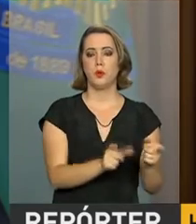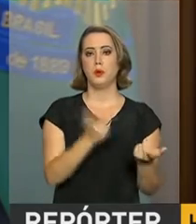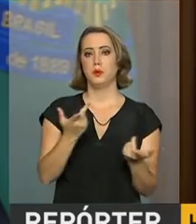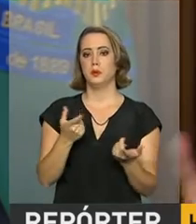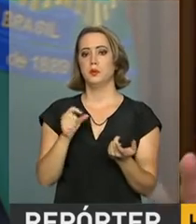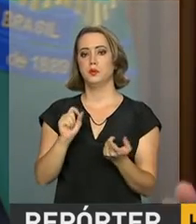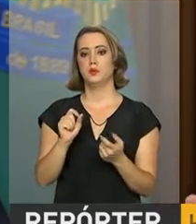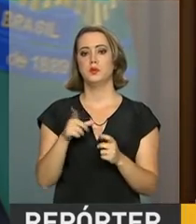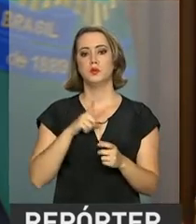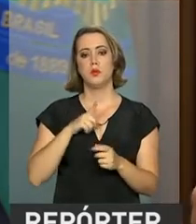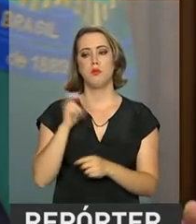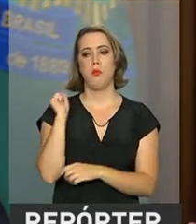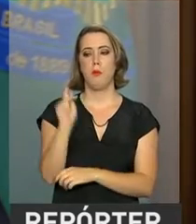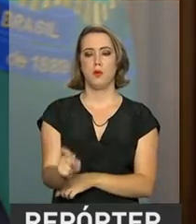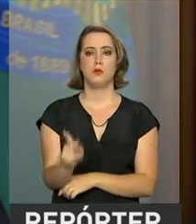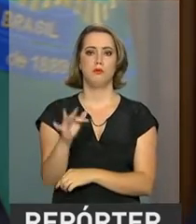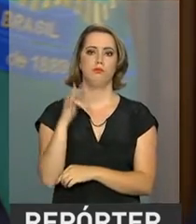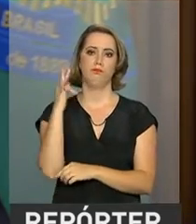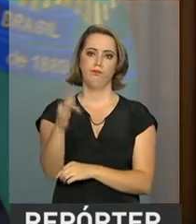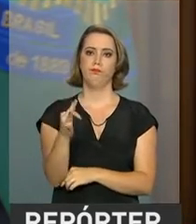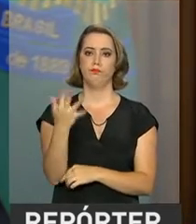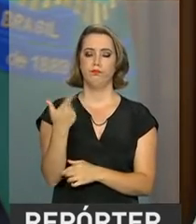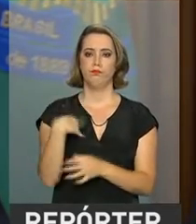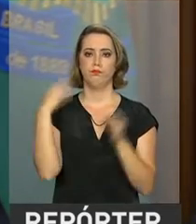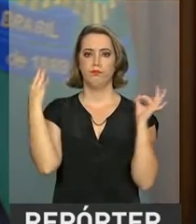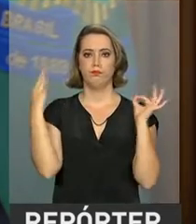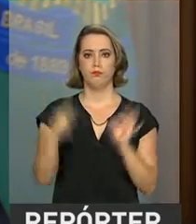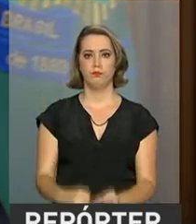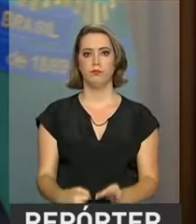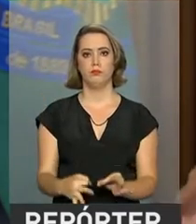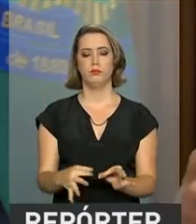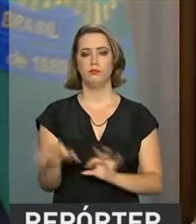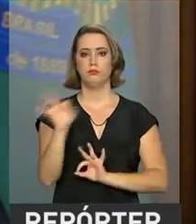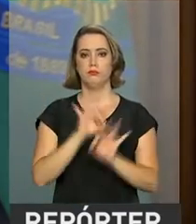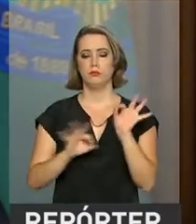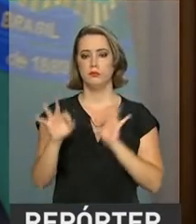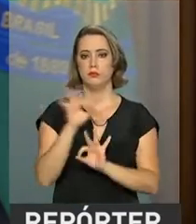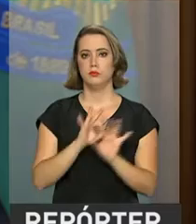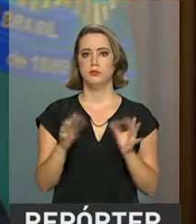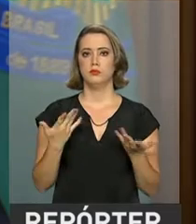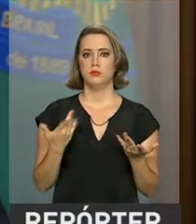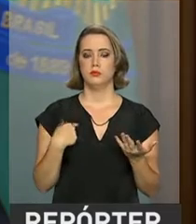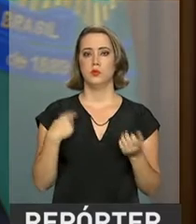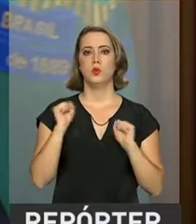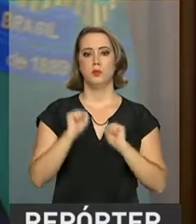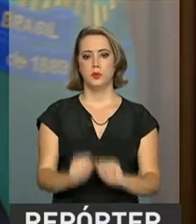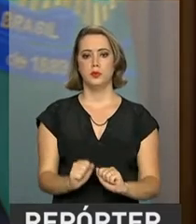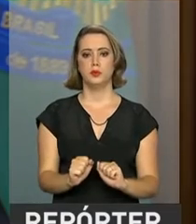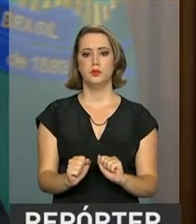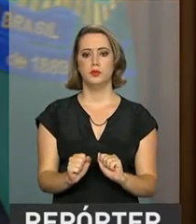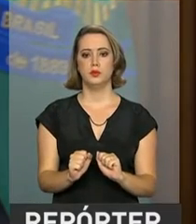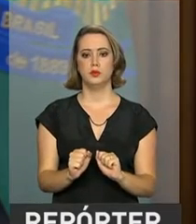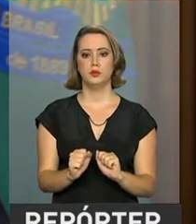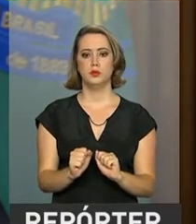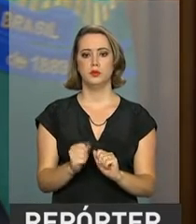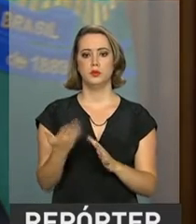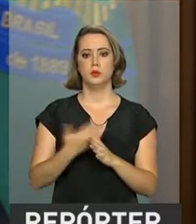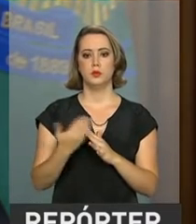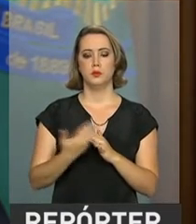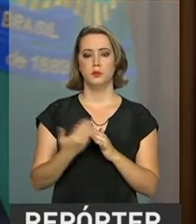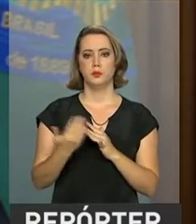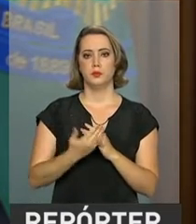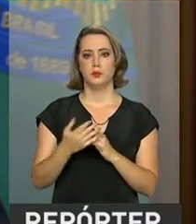vão receber uma aposentadoria justa adequada à capacidade de financiamento